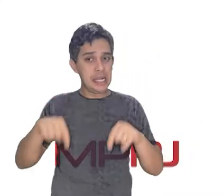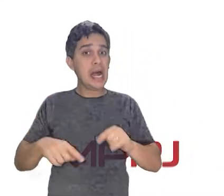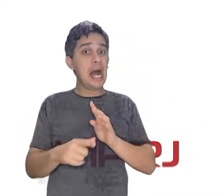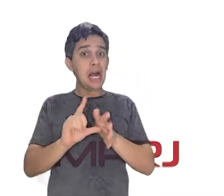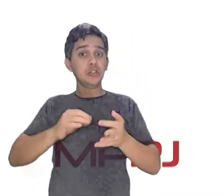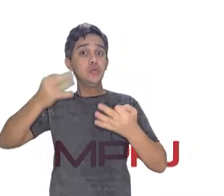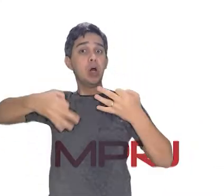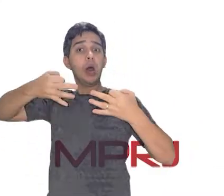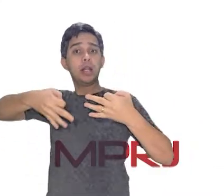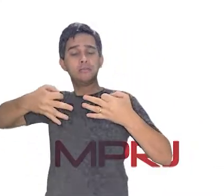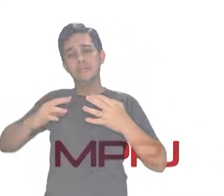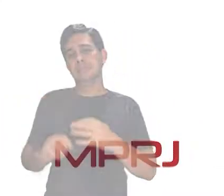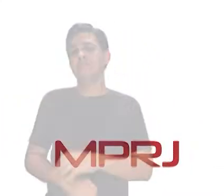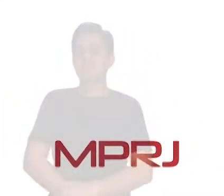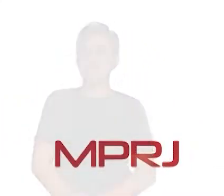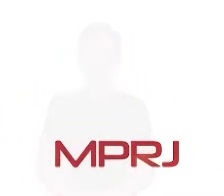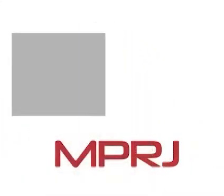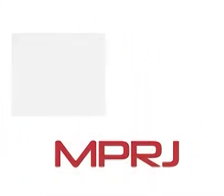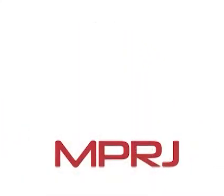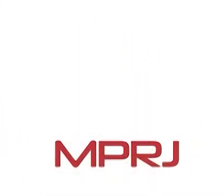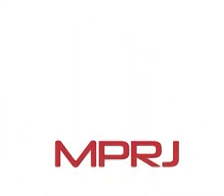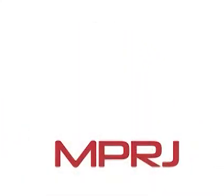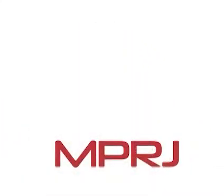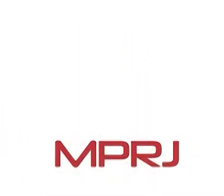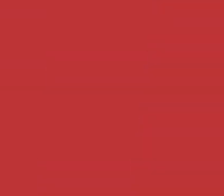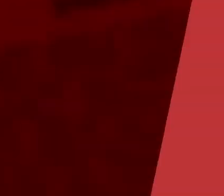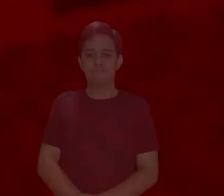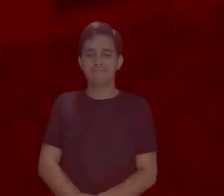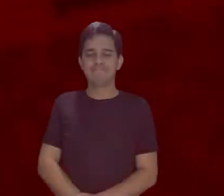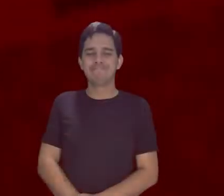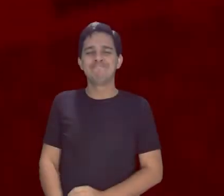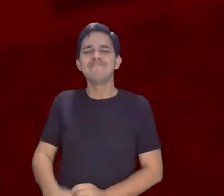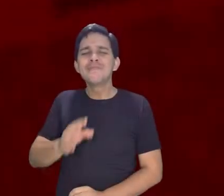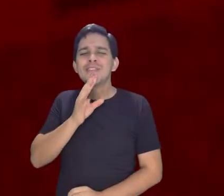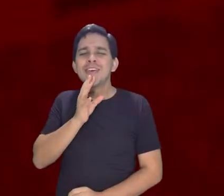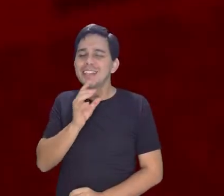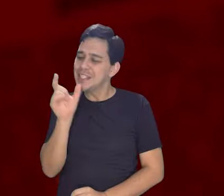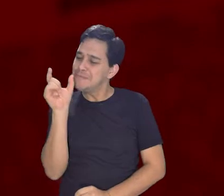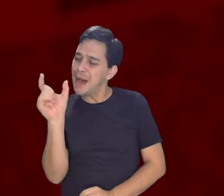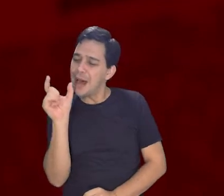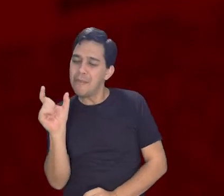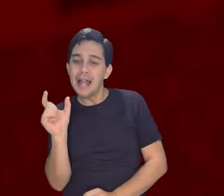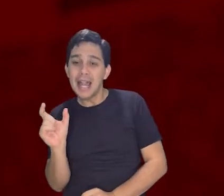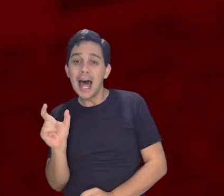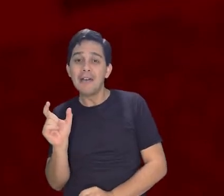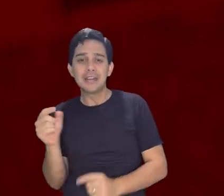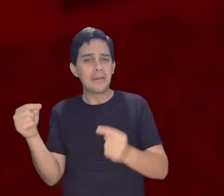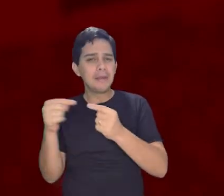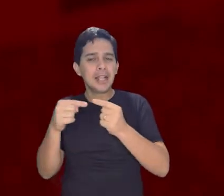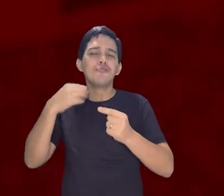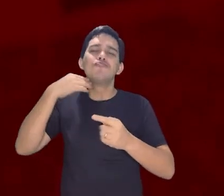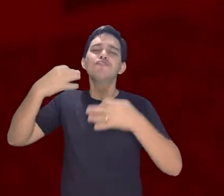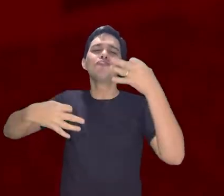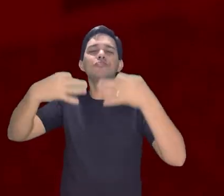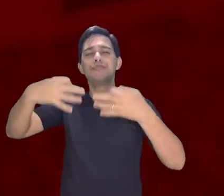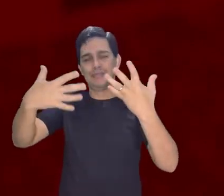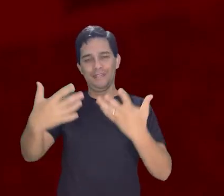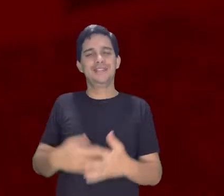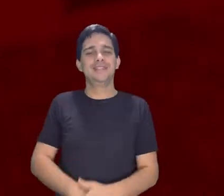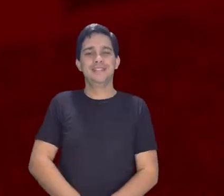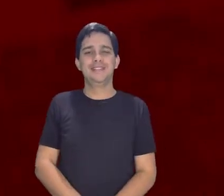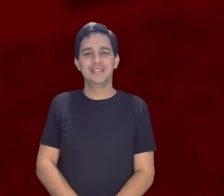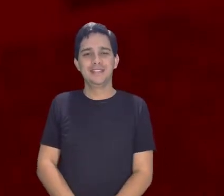e a plausibilidade da existência do direito. Conheça as expressões usadas no meio jurídico.